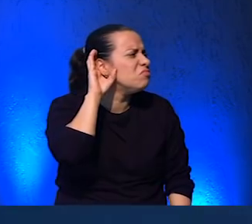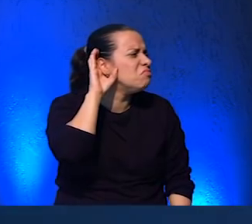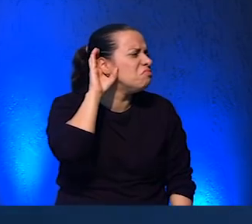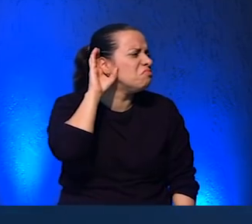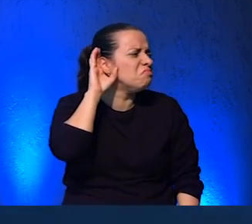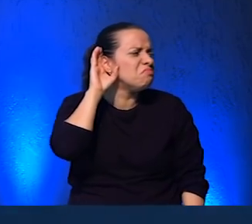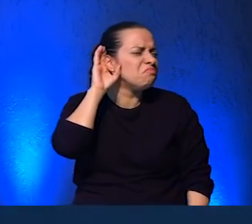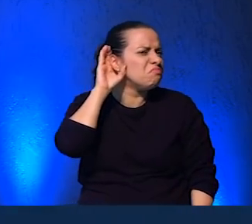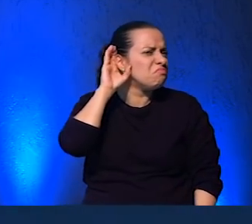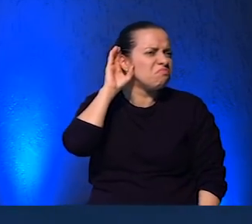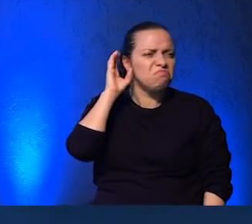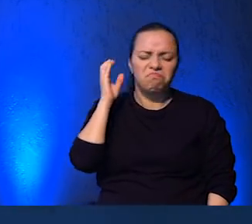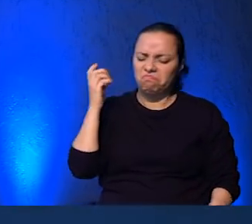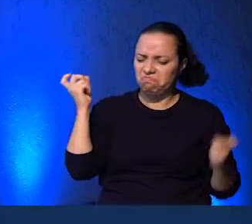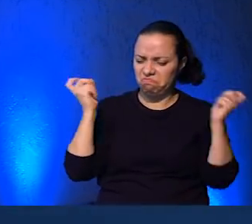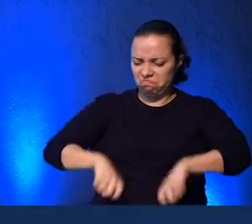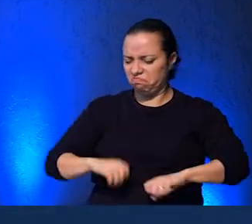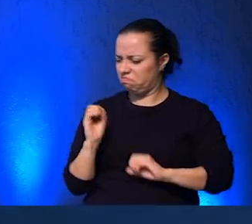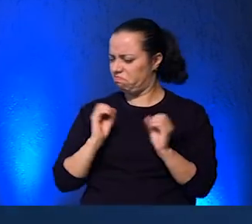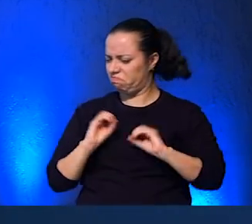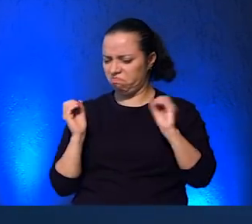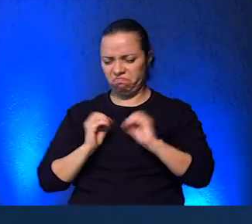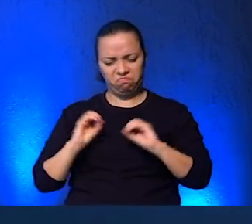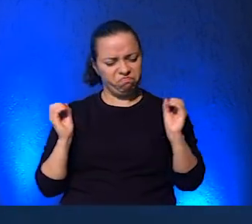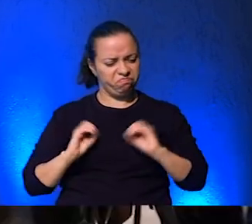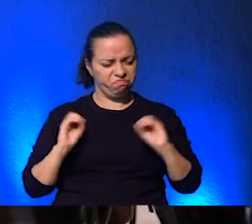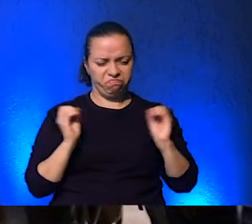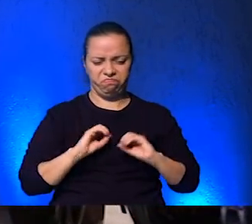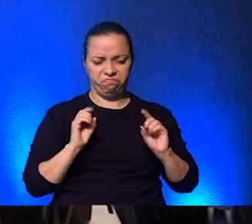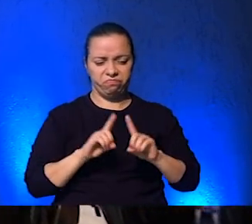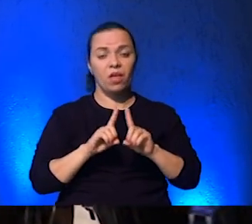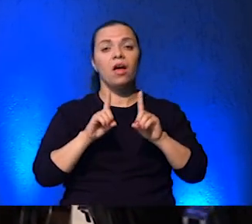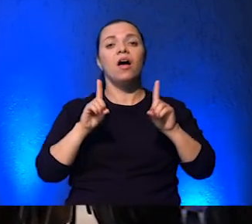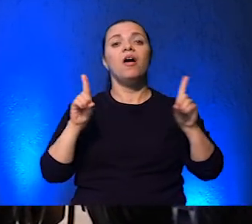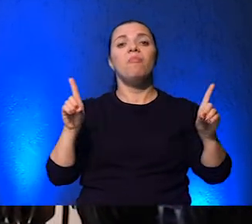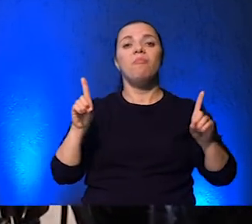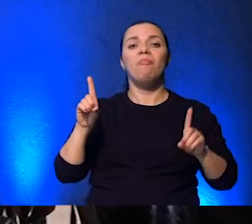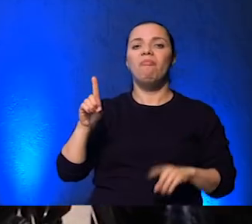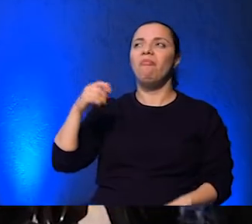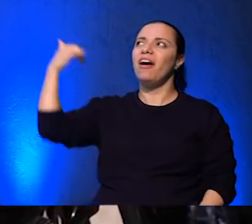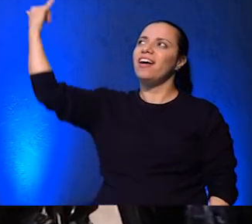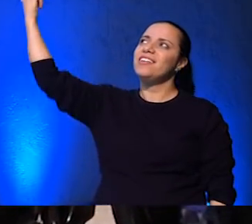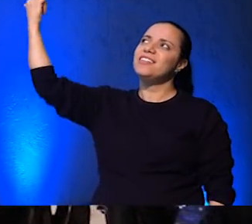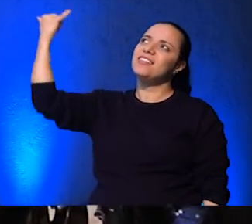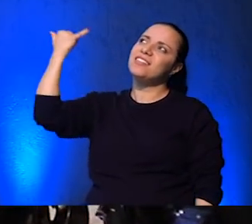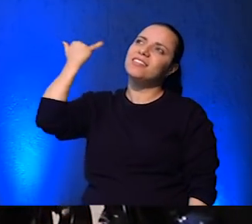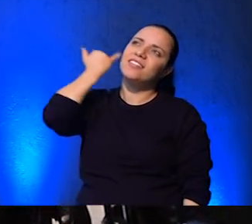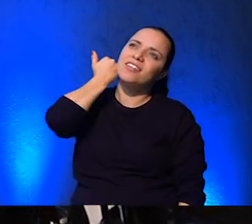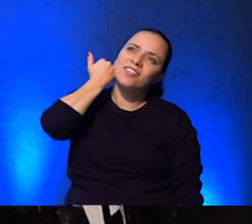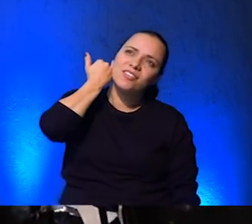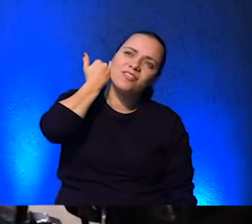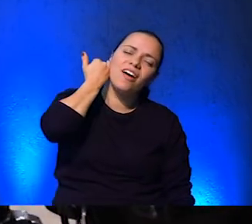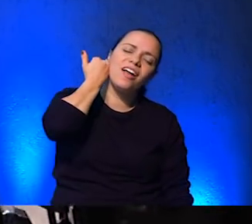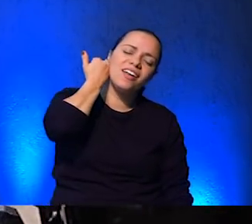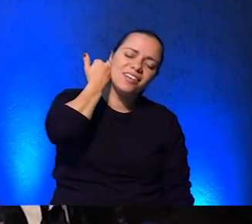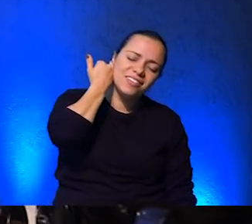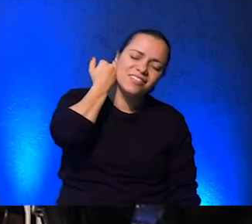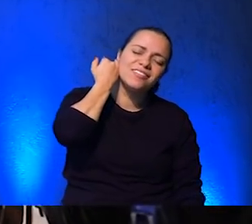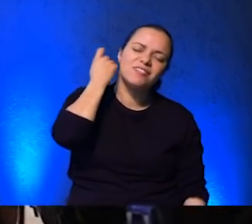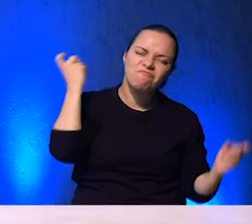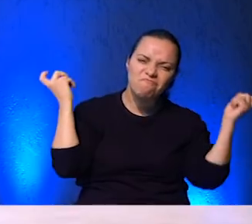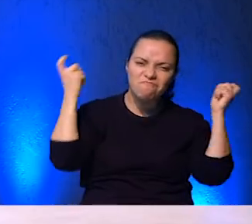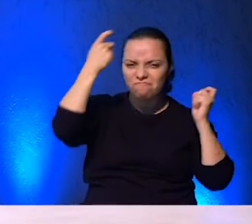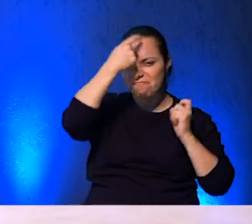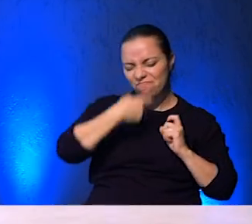voz decorar jesus e você escutou a voz do senhor te encorajando nessa manhã